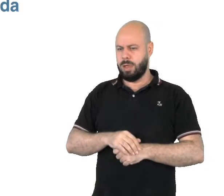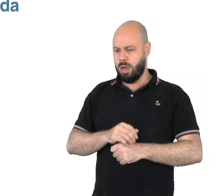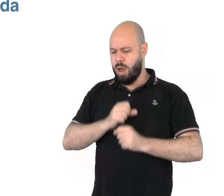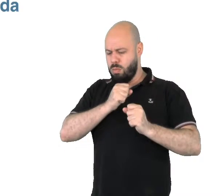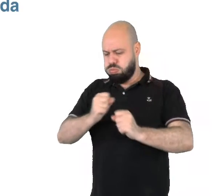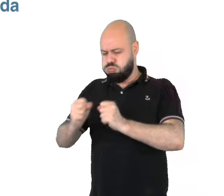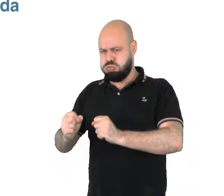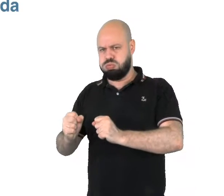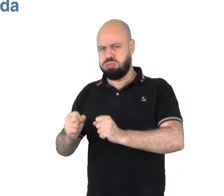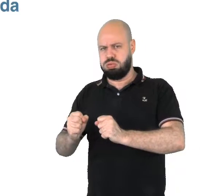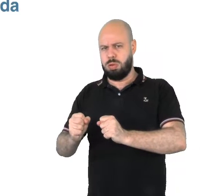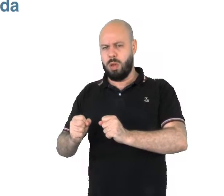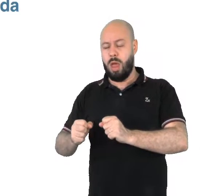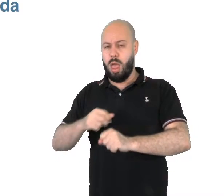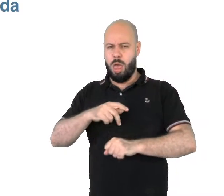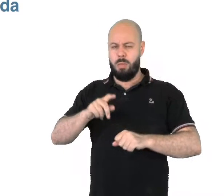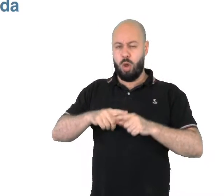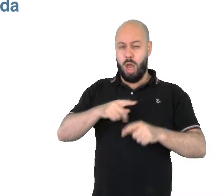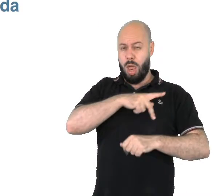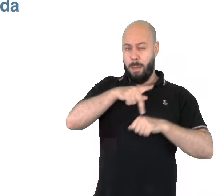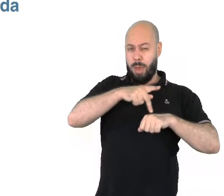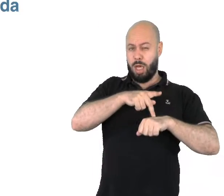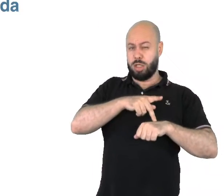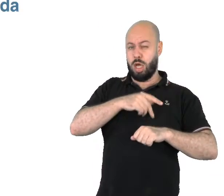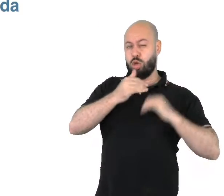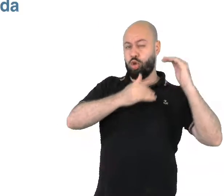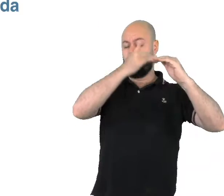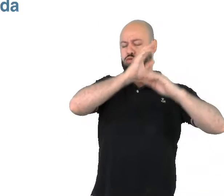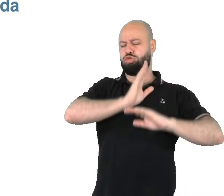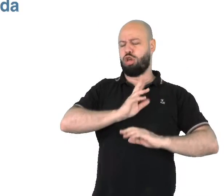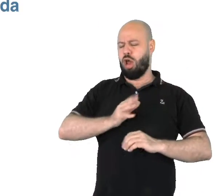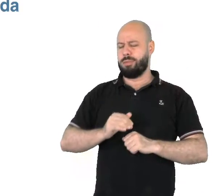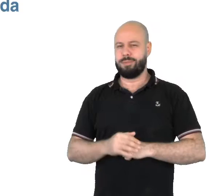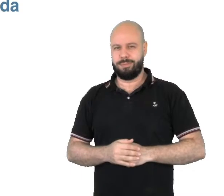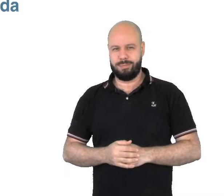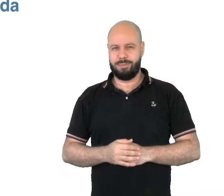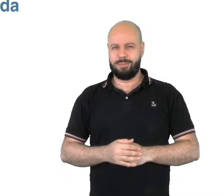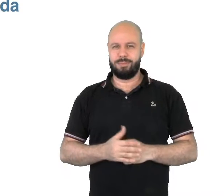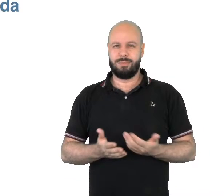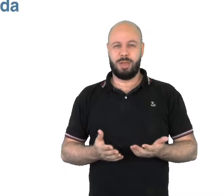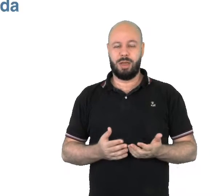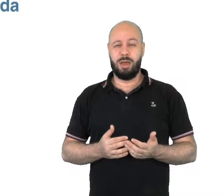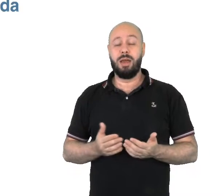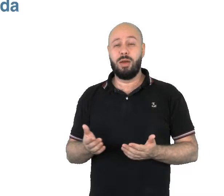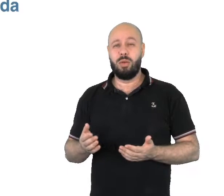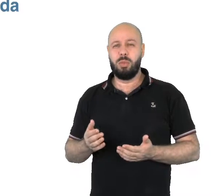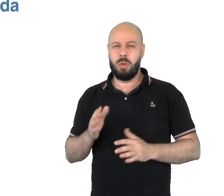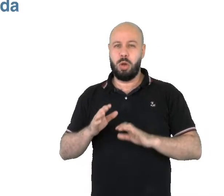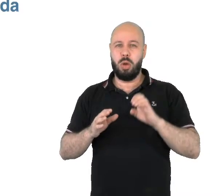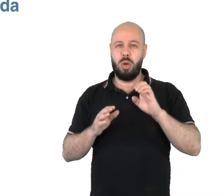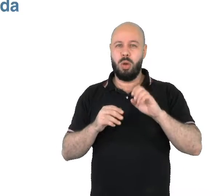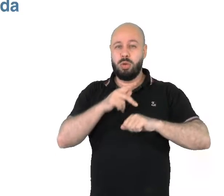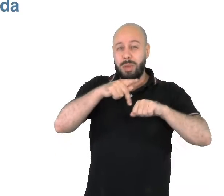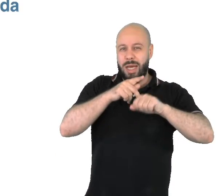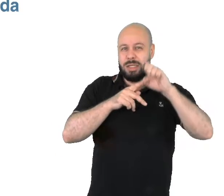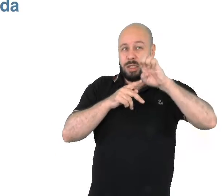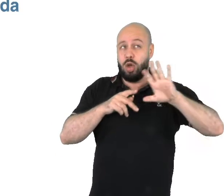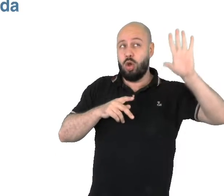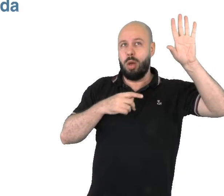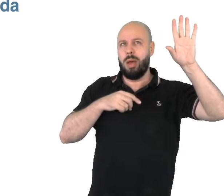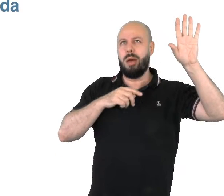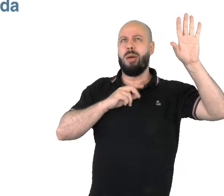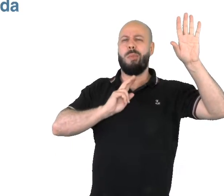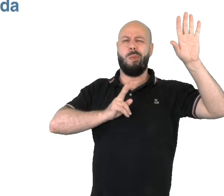tá? De país o quê? Desenvolvido. Tá? Os países europeus, eles fizeram isso